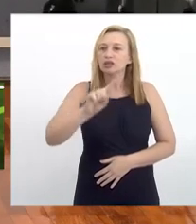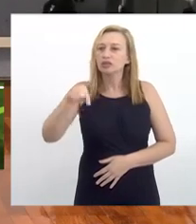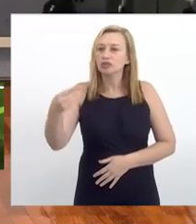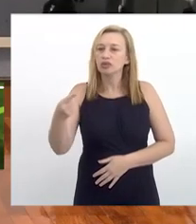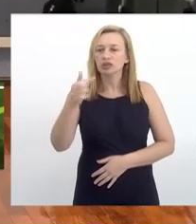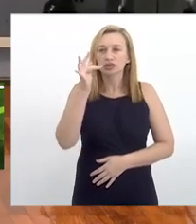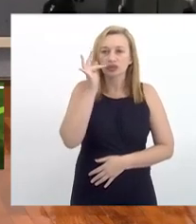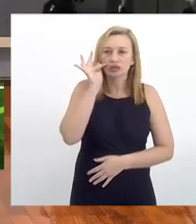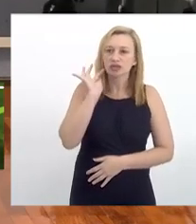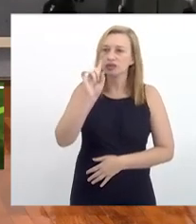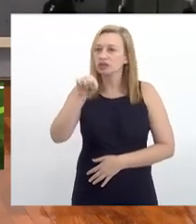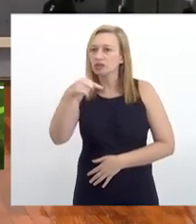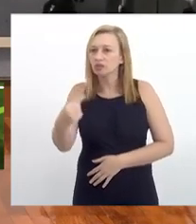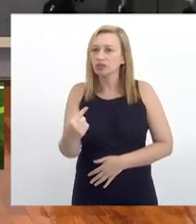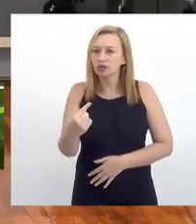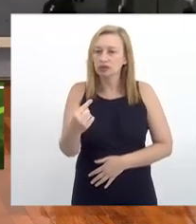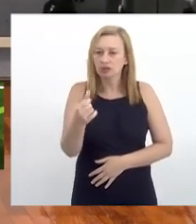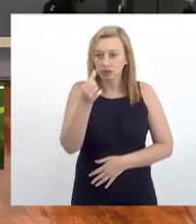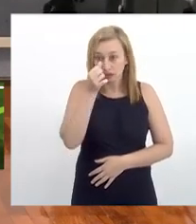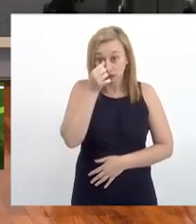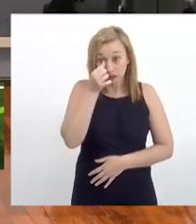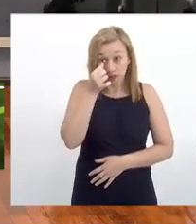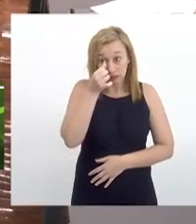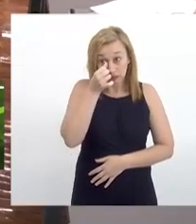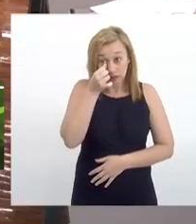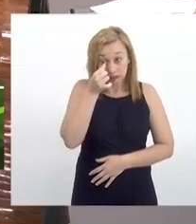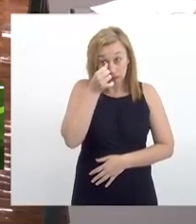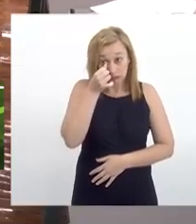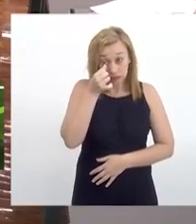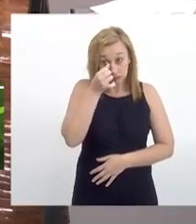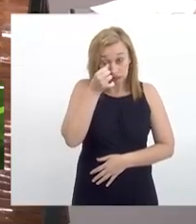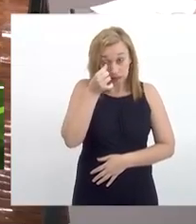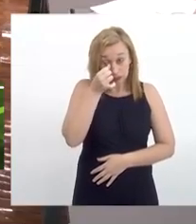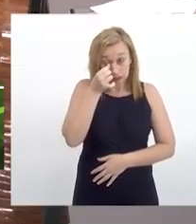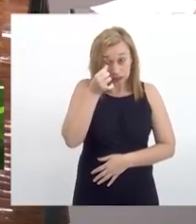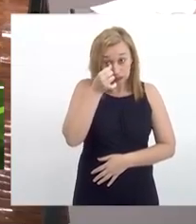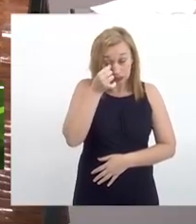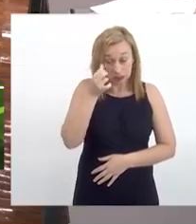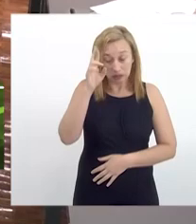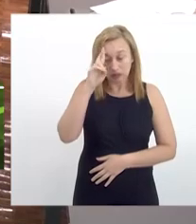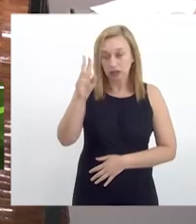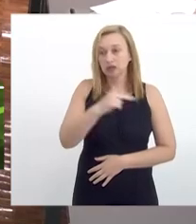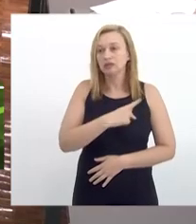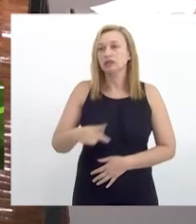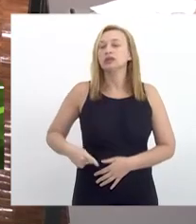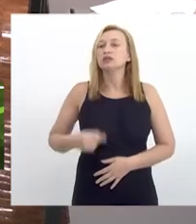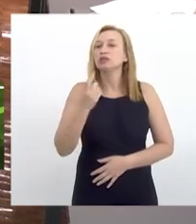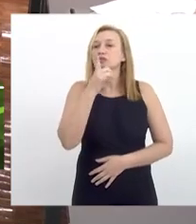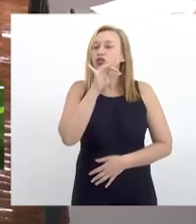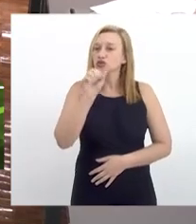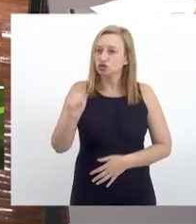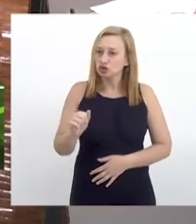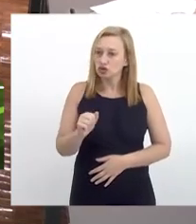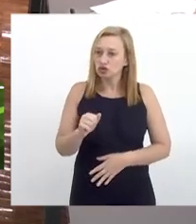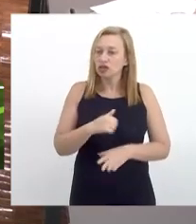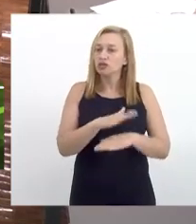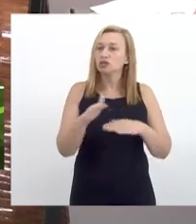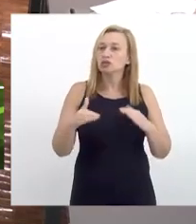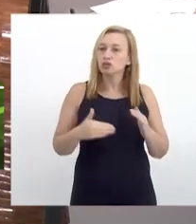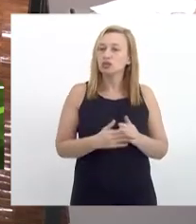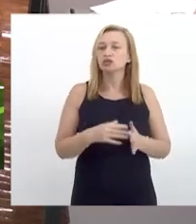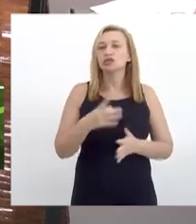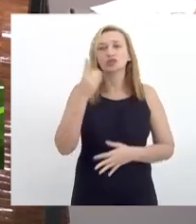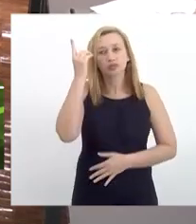aí abrimos para as respostas. Senhor presidente, bom dia a todos os